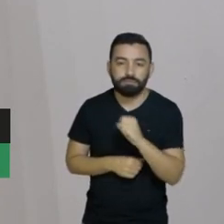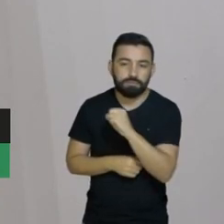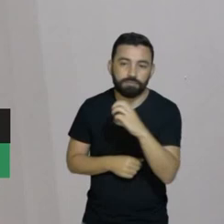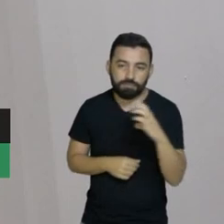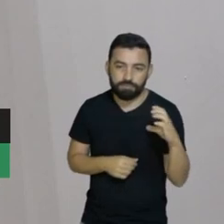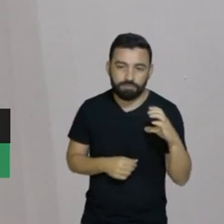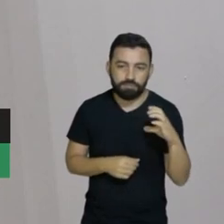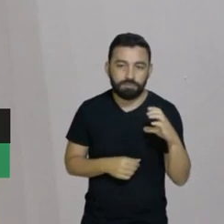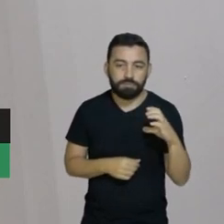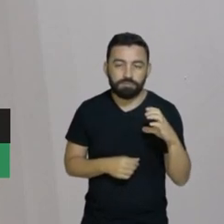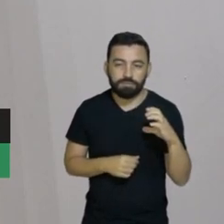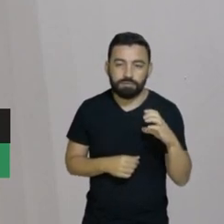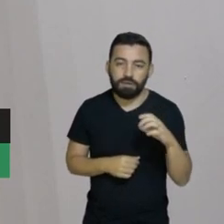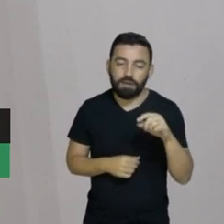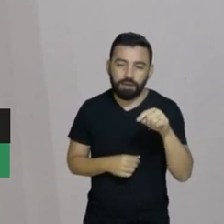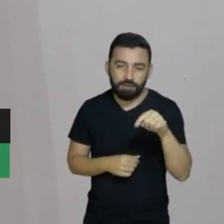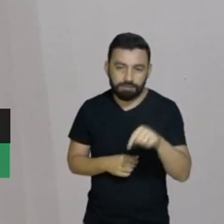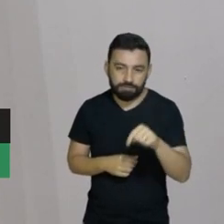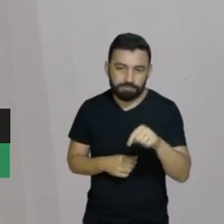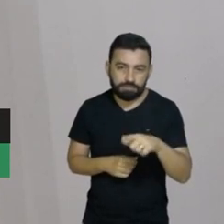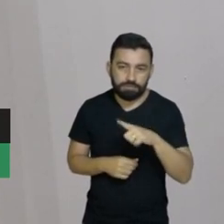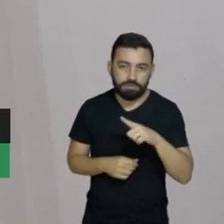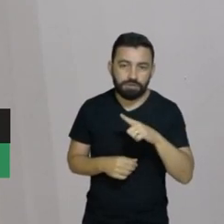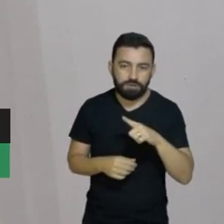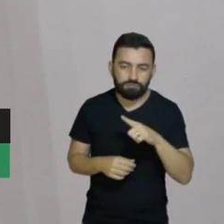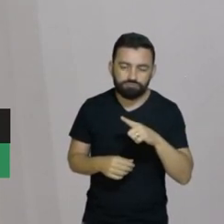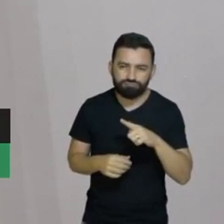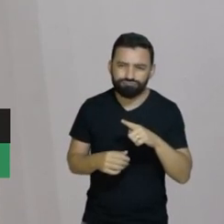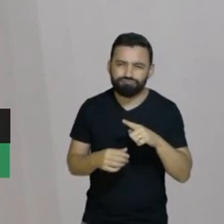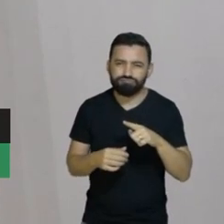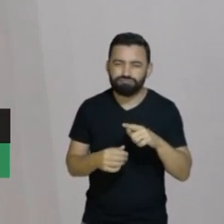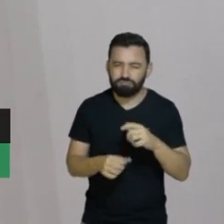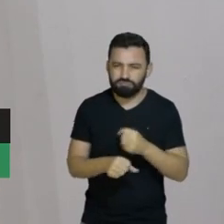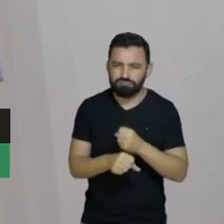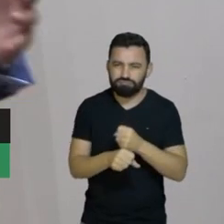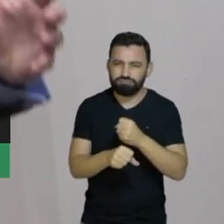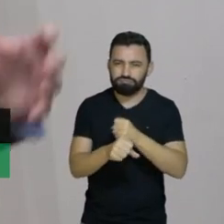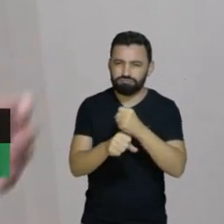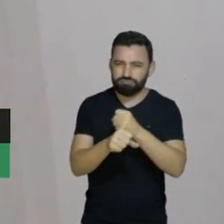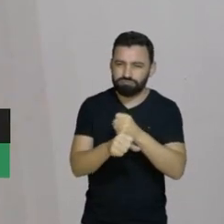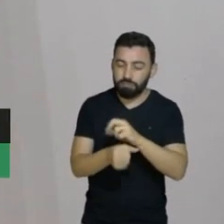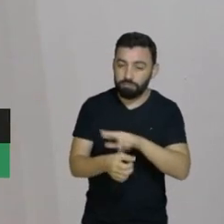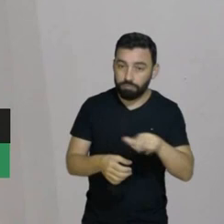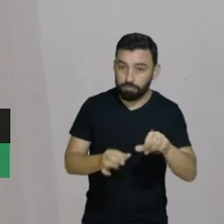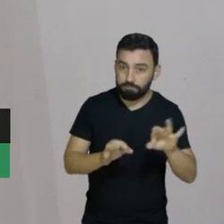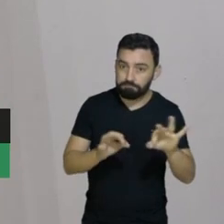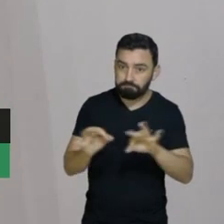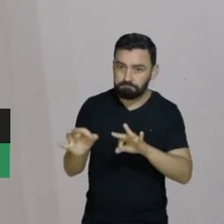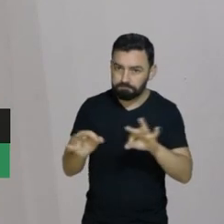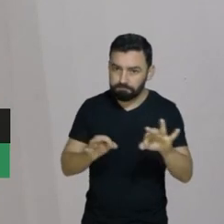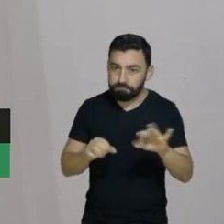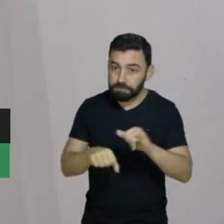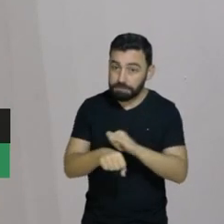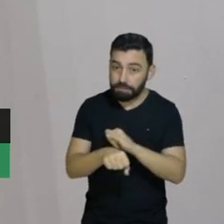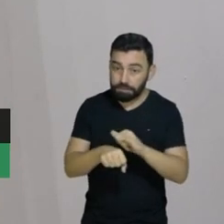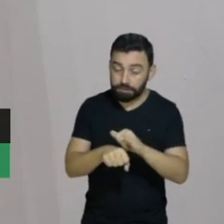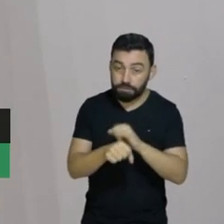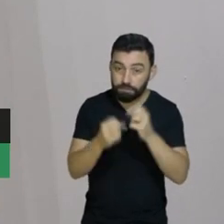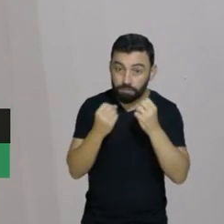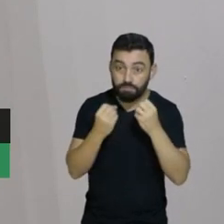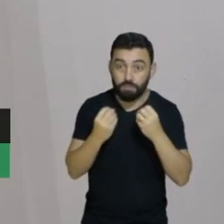Stein, tem um conjunto de obras, um plano muito bem montado, deputado